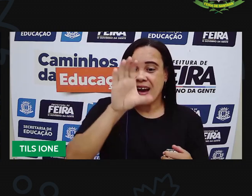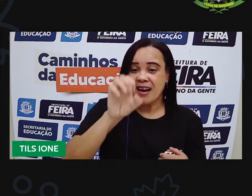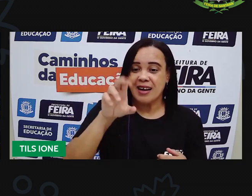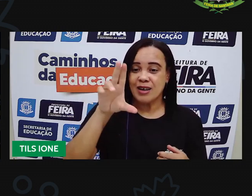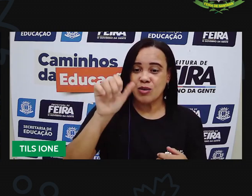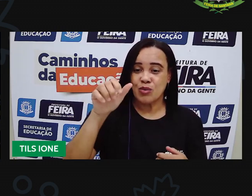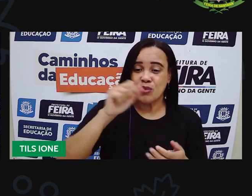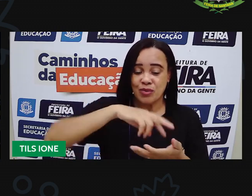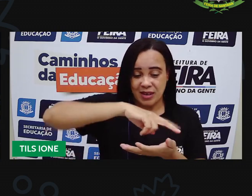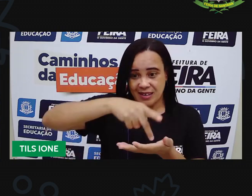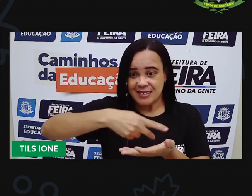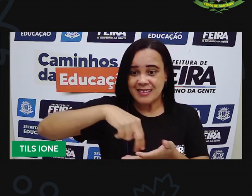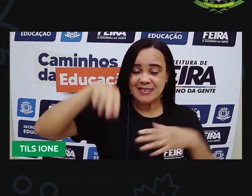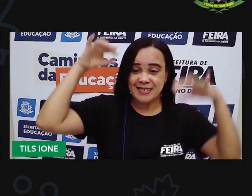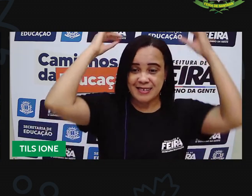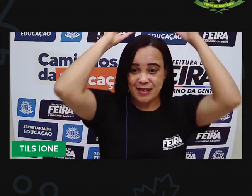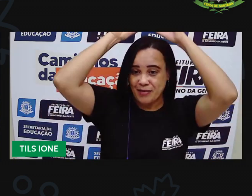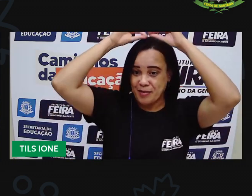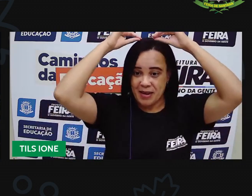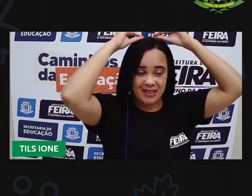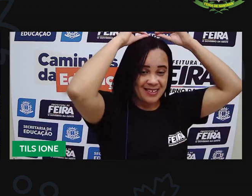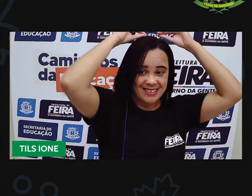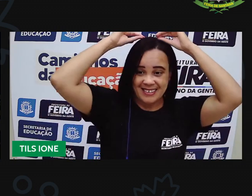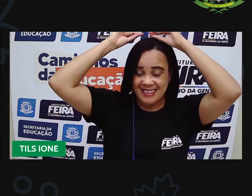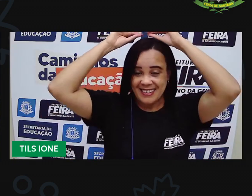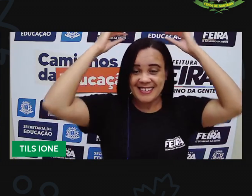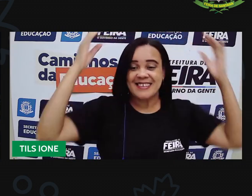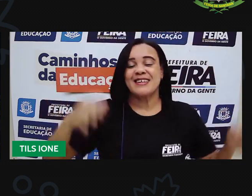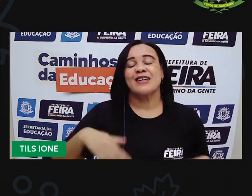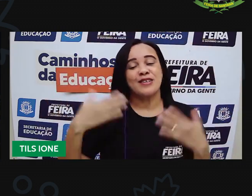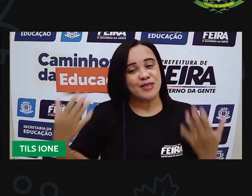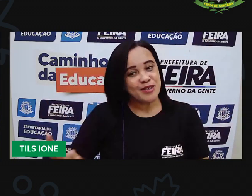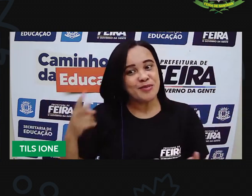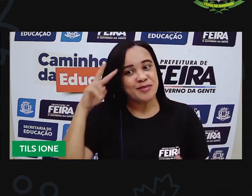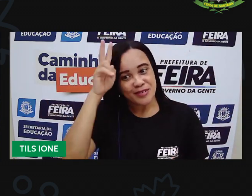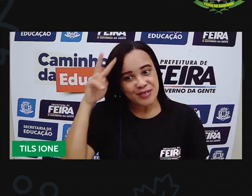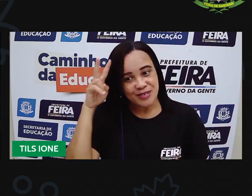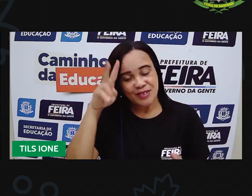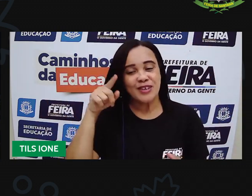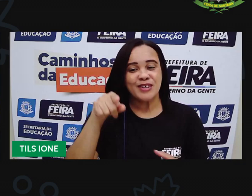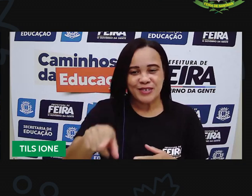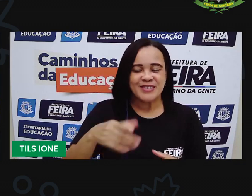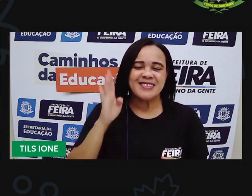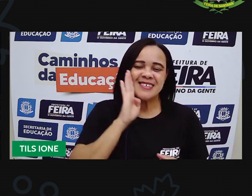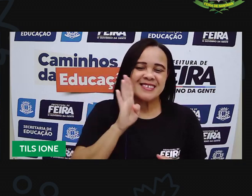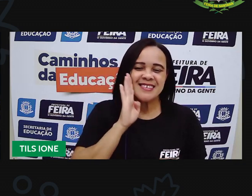Espero que vocês tenham se divertido com essa história. Agora, nós vamos